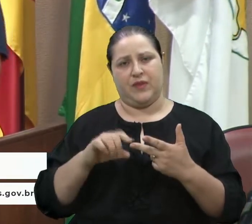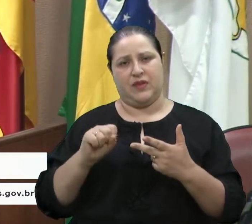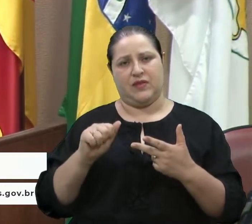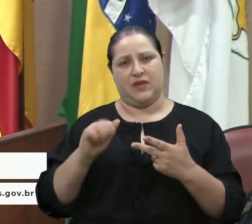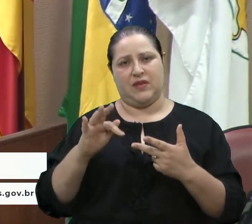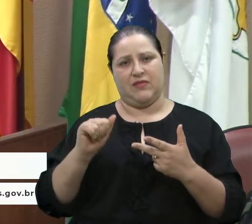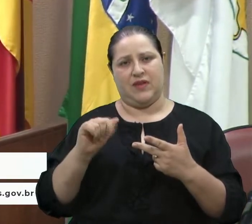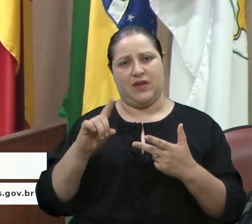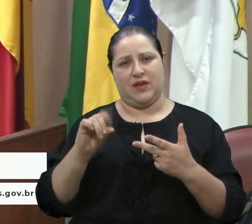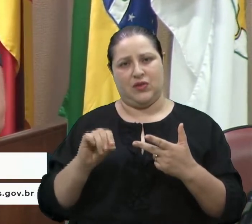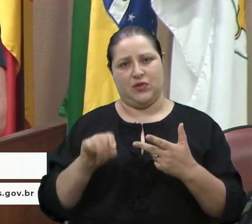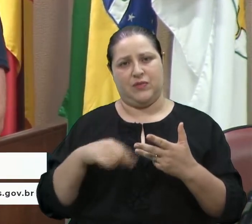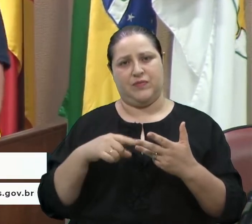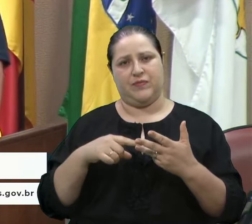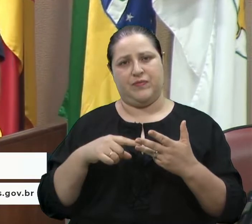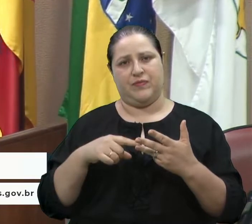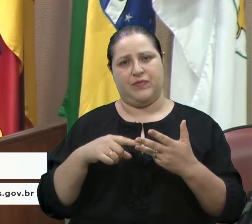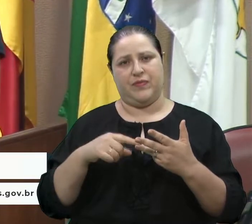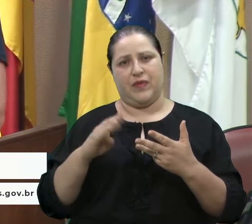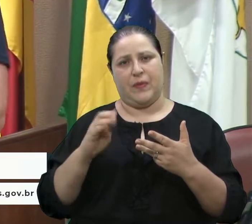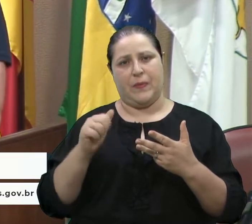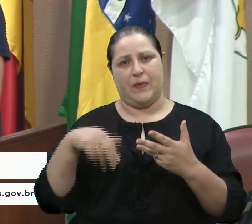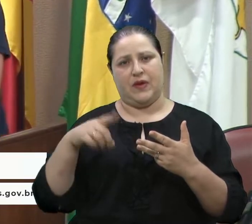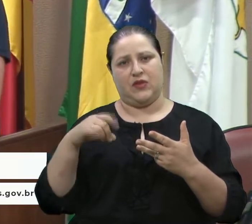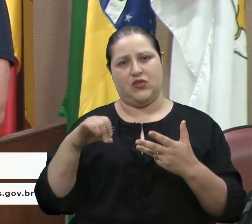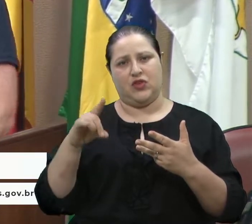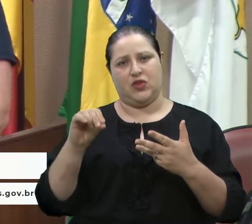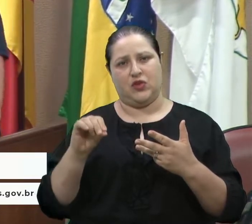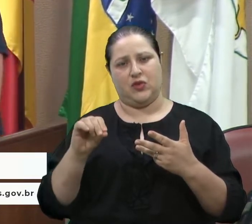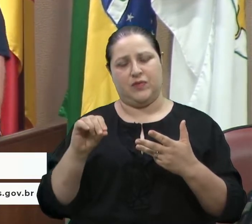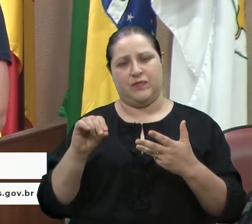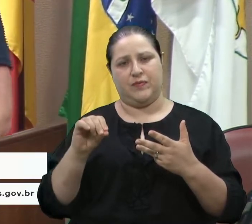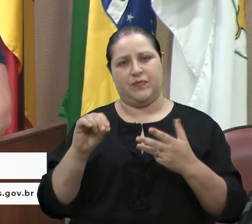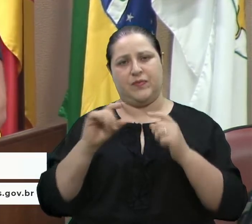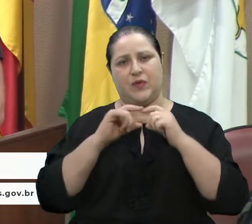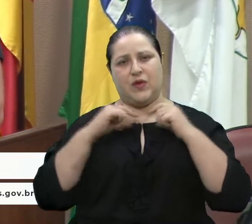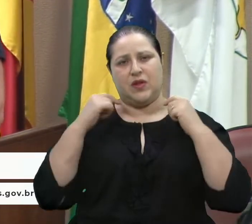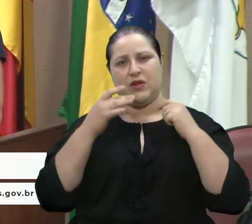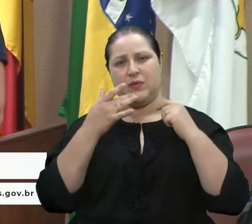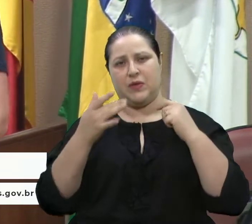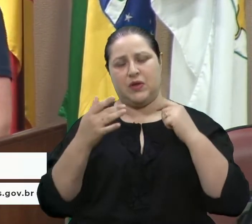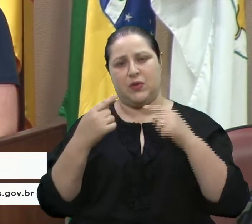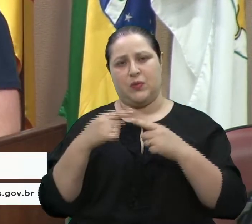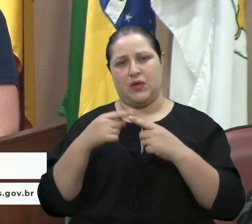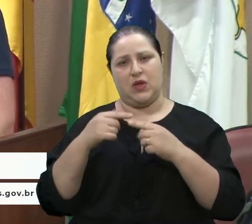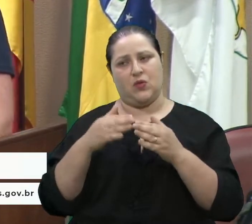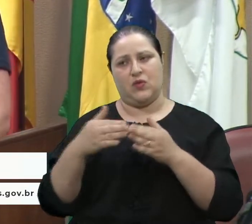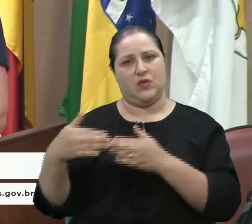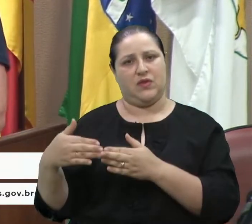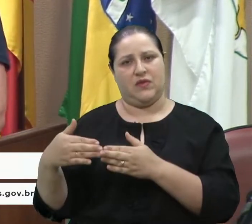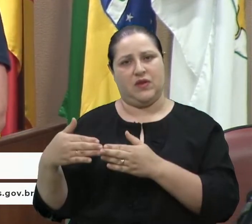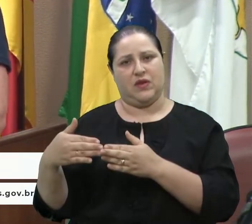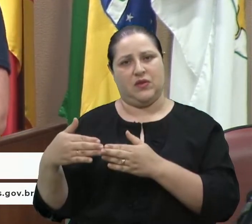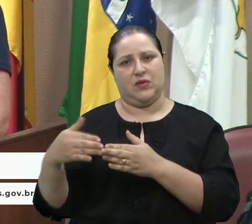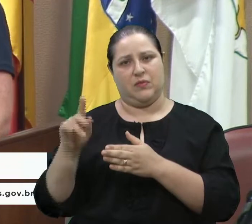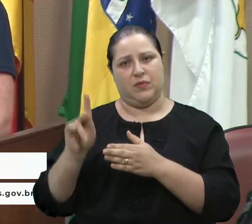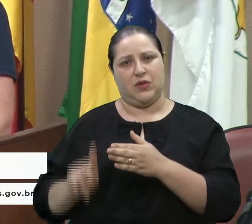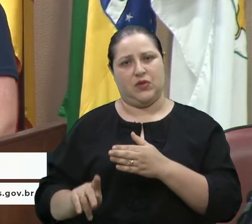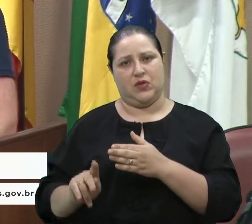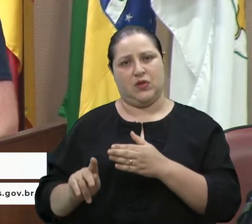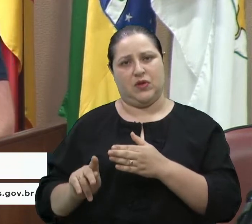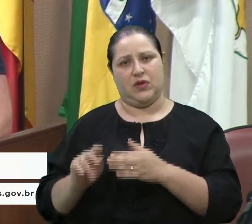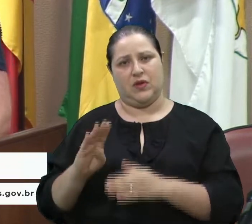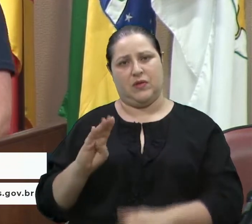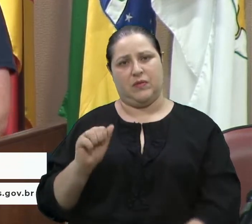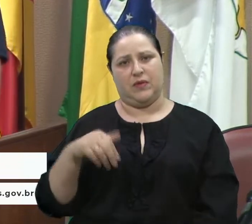Faço questão que me processe por isso, porque eu não mudo, eu não defendo bandido, eu não defendo ladrão. Né, o senhor imputou aqui, semana